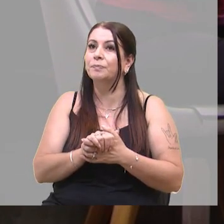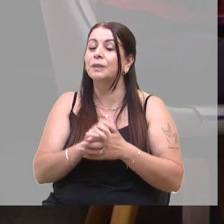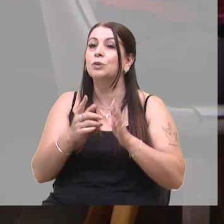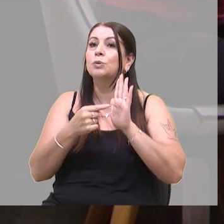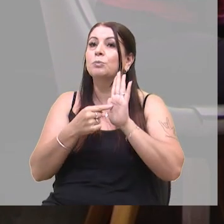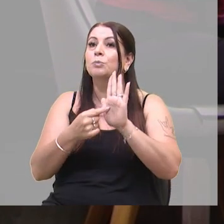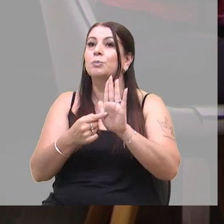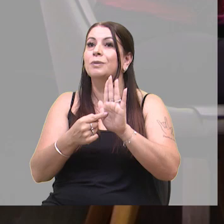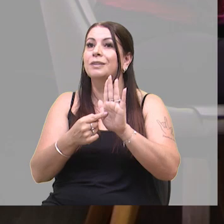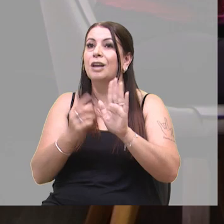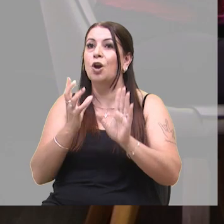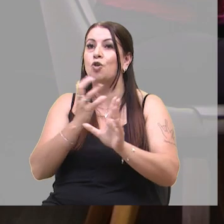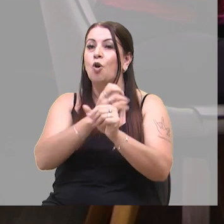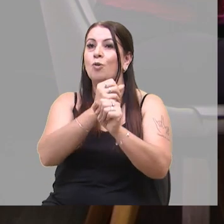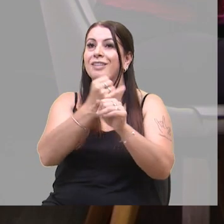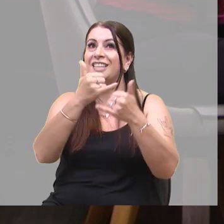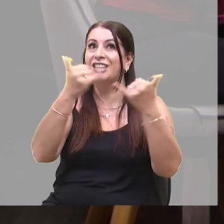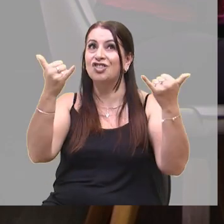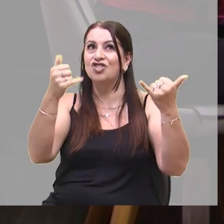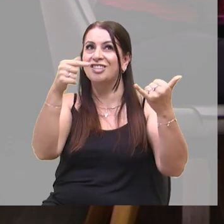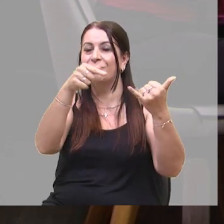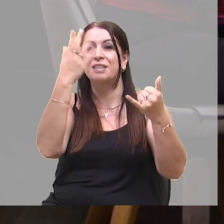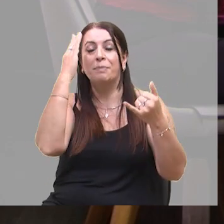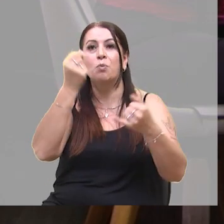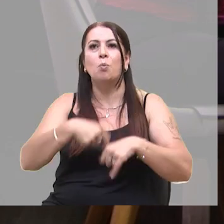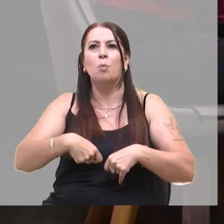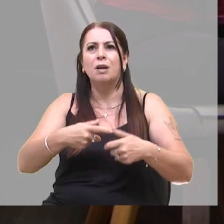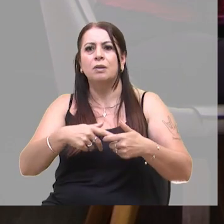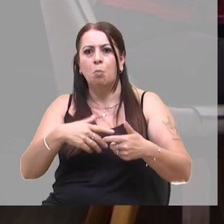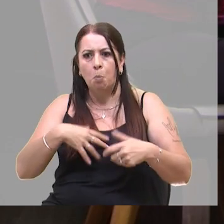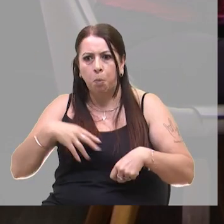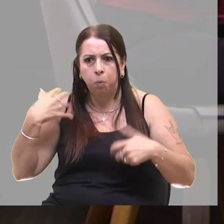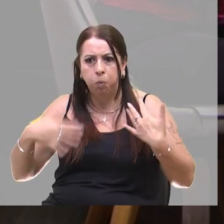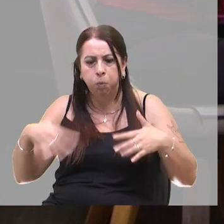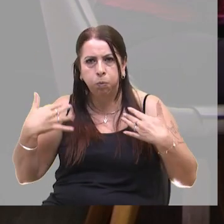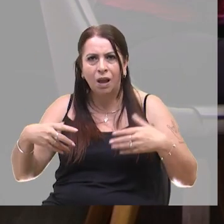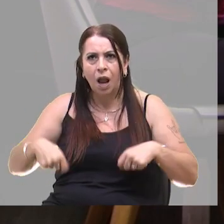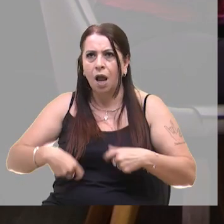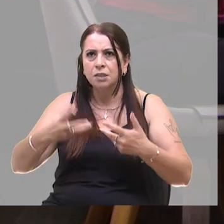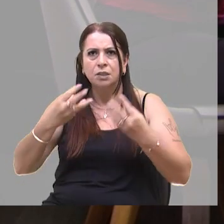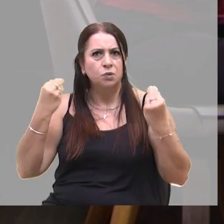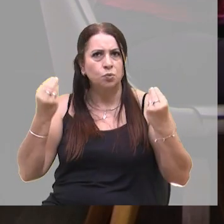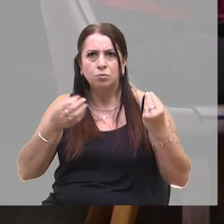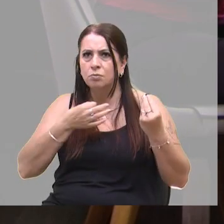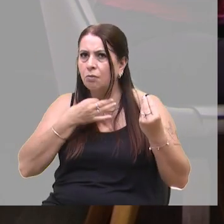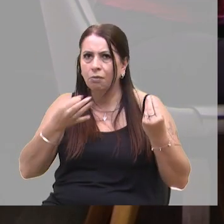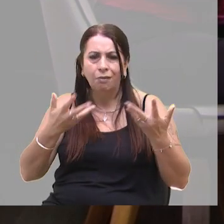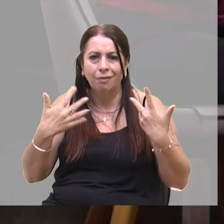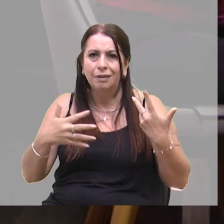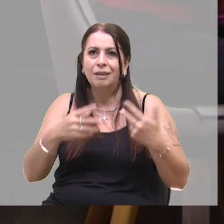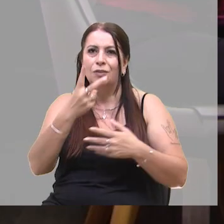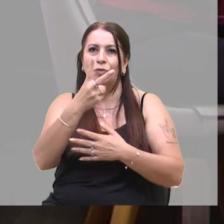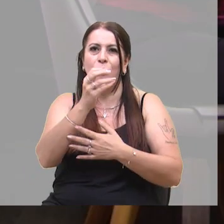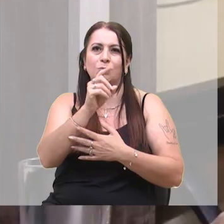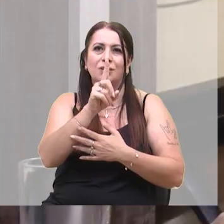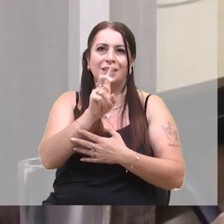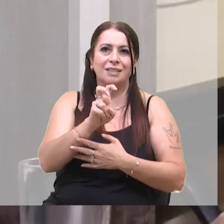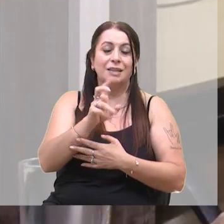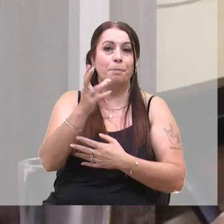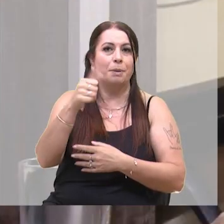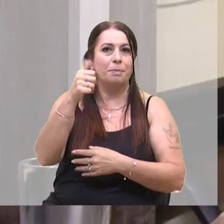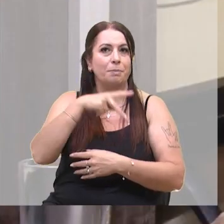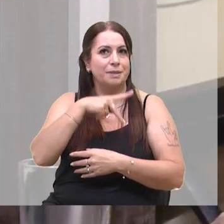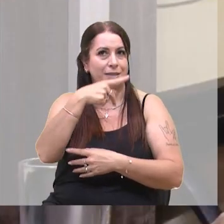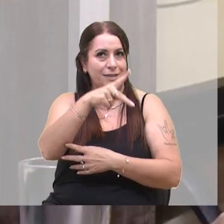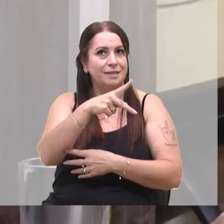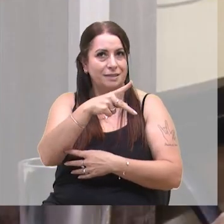ele pediu foi o demonstrativo das contas de energia elétrica da Câmara. Ah, mas estão gastando um horror e tal, não sei o quê.